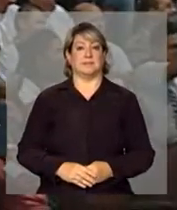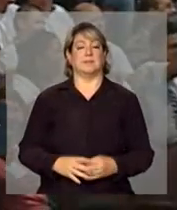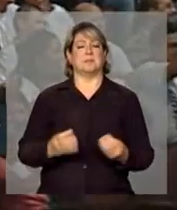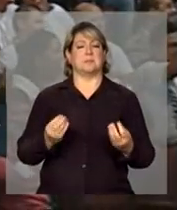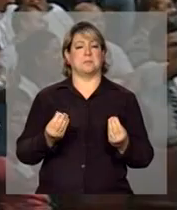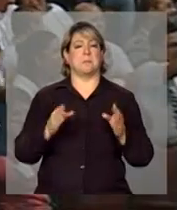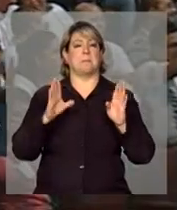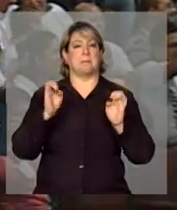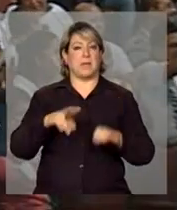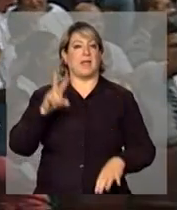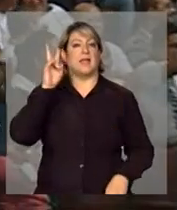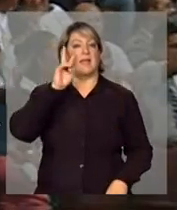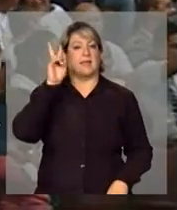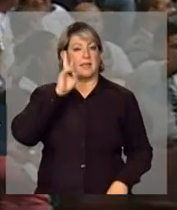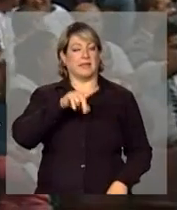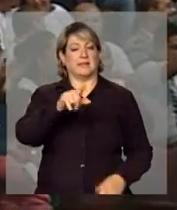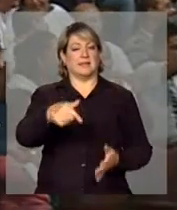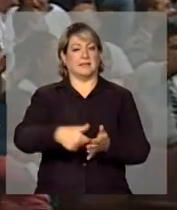Muito bem lembrado!